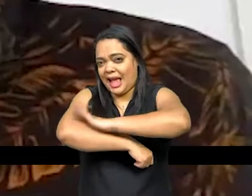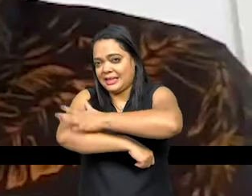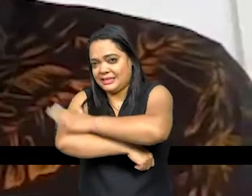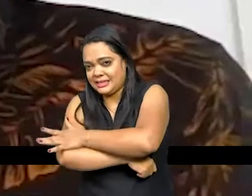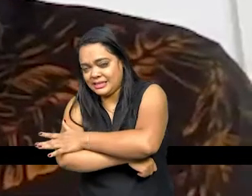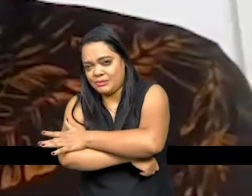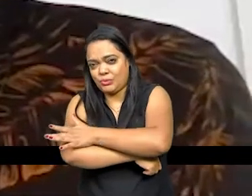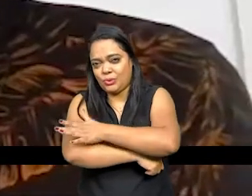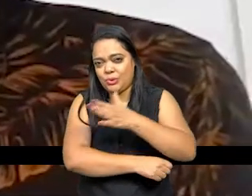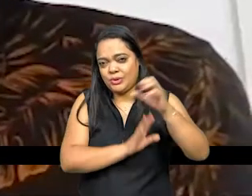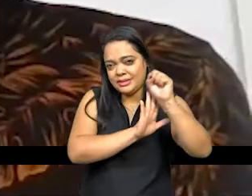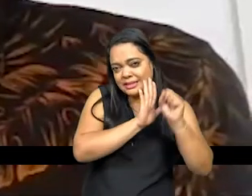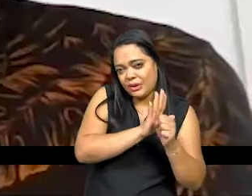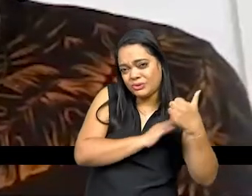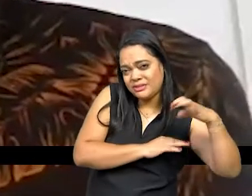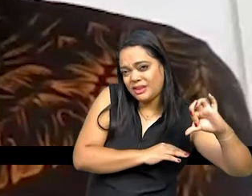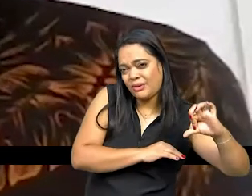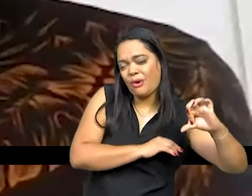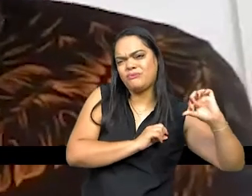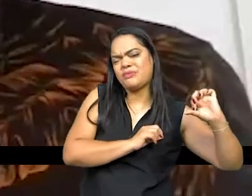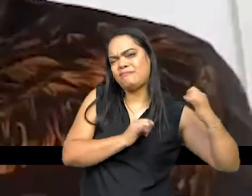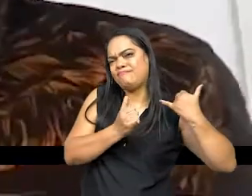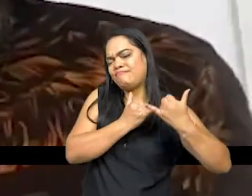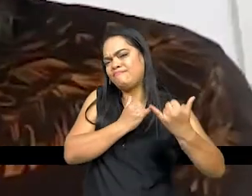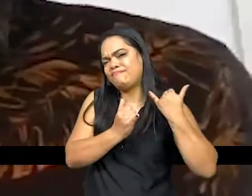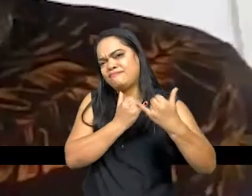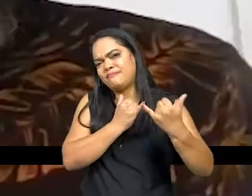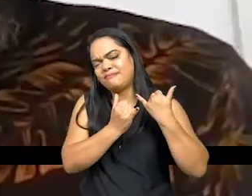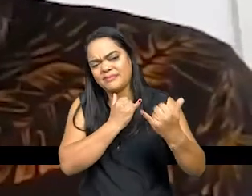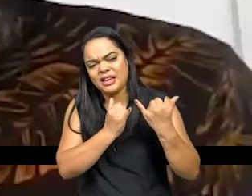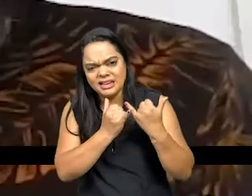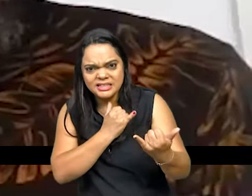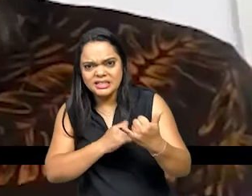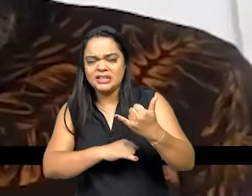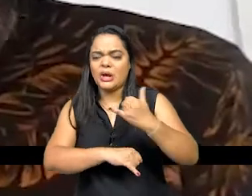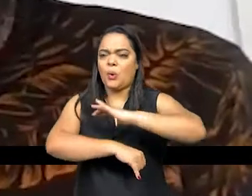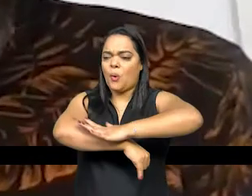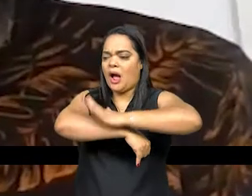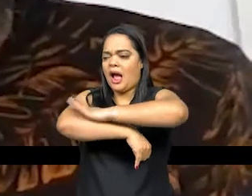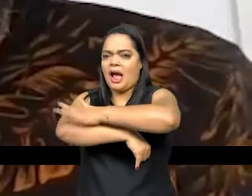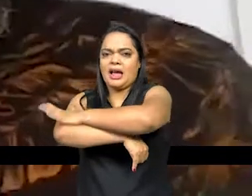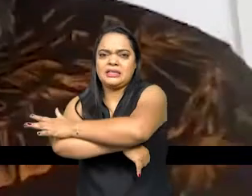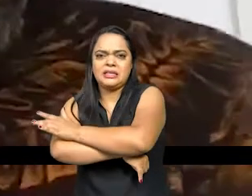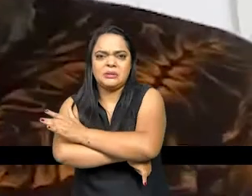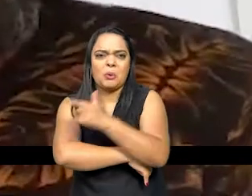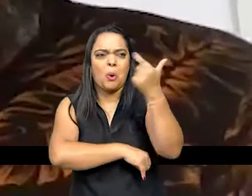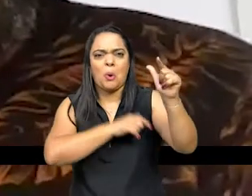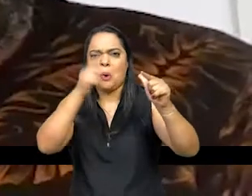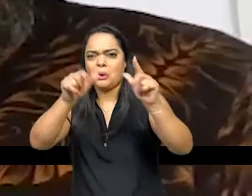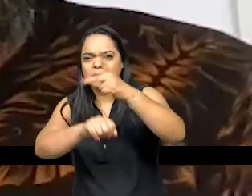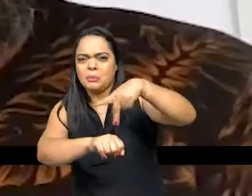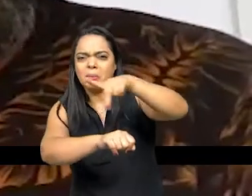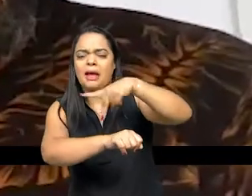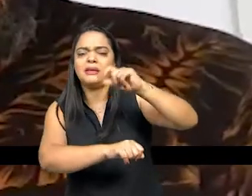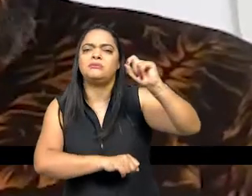raça na primeira metade do século XIX ainda é muito parecida com a noção de raça e de racismo que predominava em outras partes do mundo, que levava